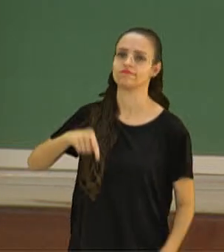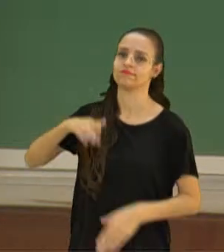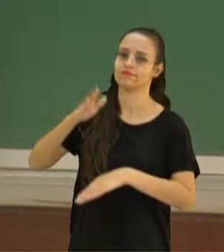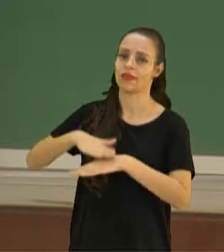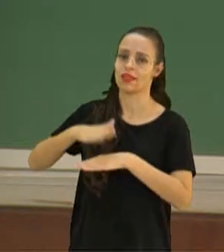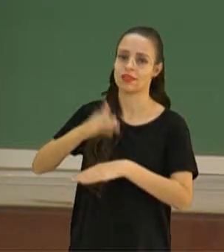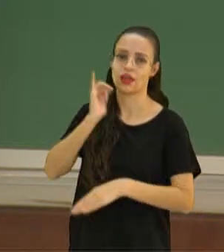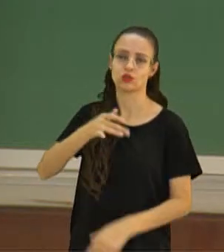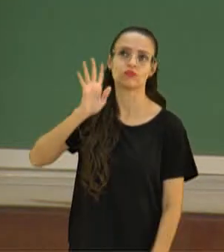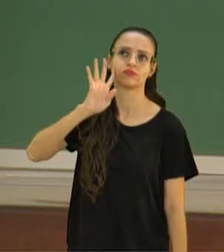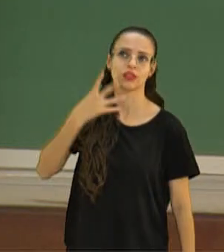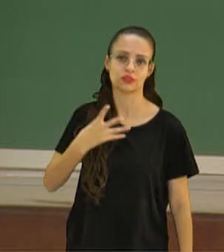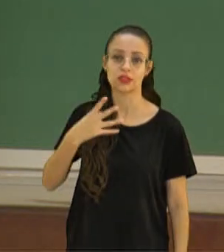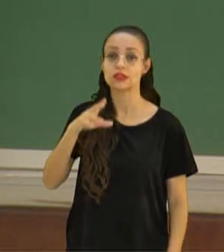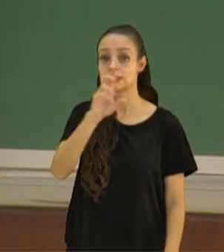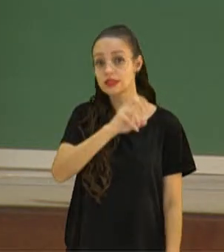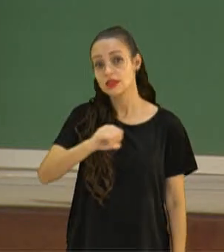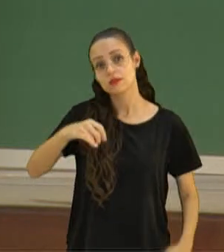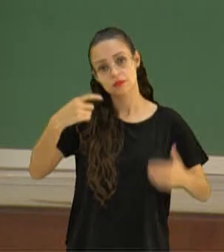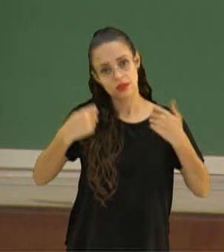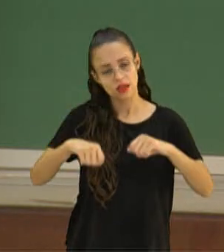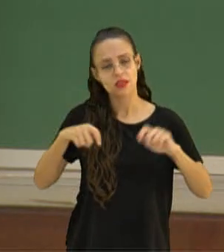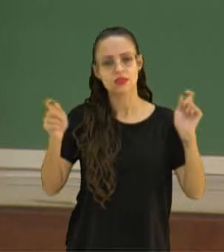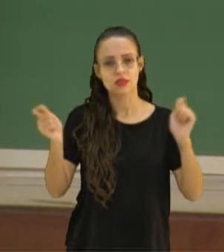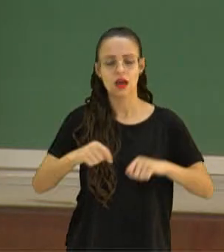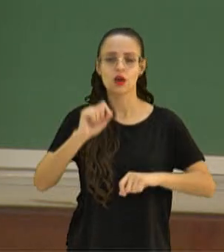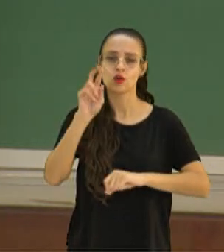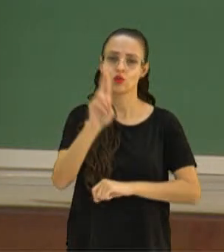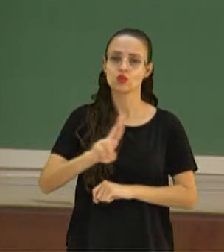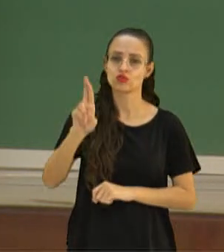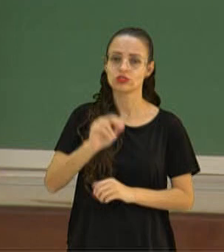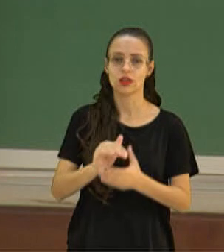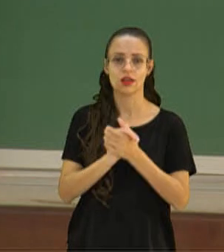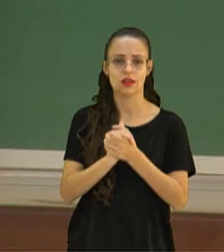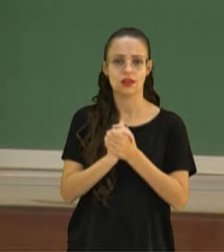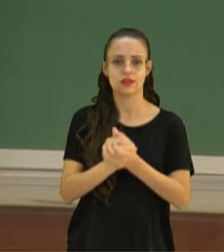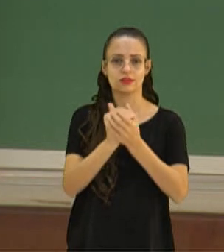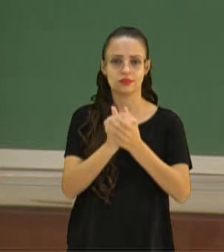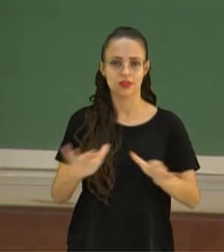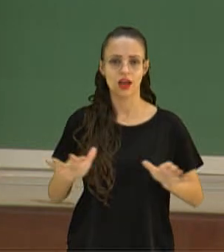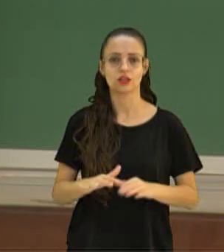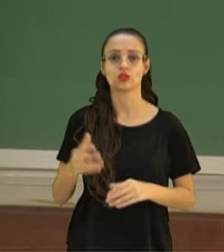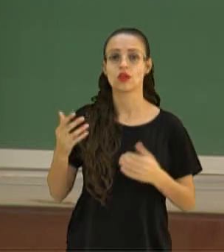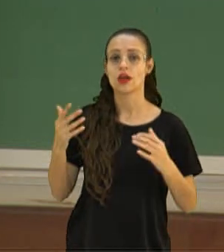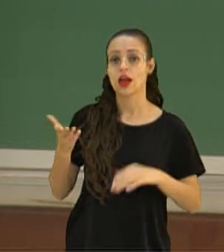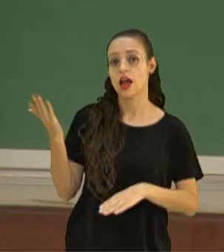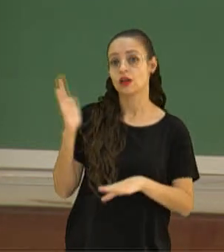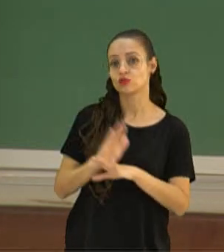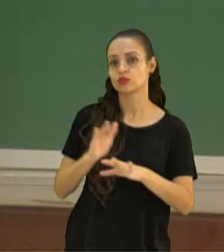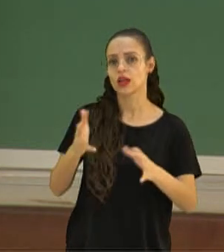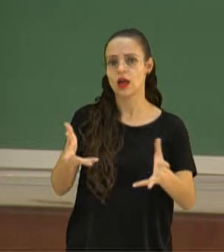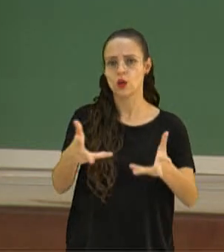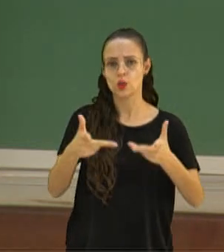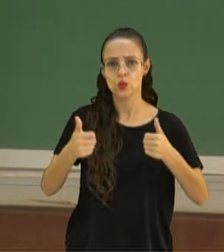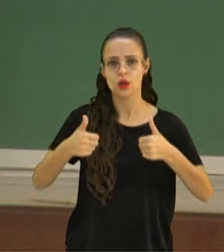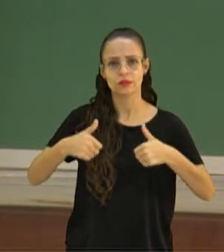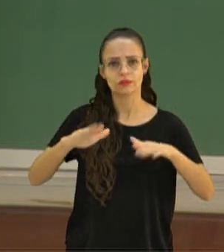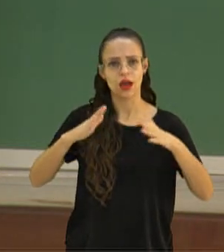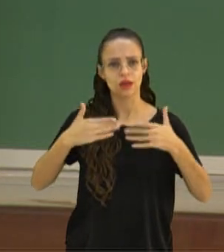as decisões. Caso necessário, utiliza-se de dados também para ajudar a fluir cada vez mais o